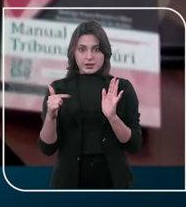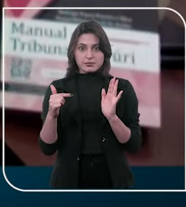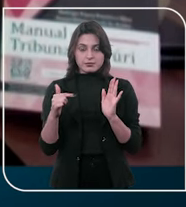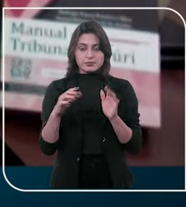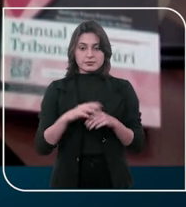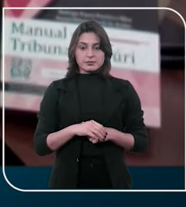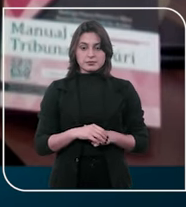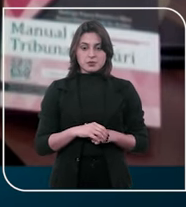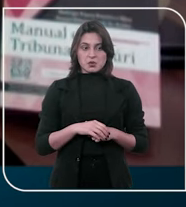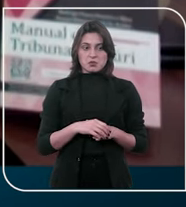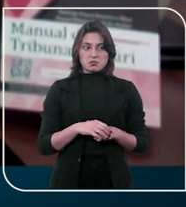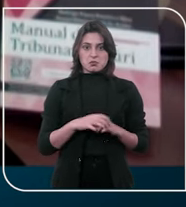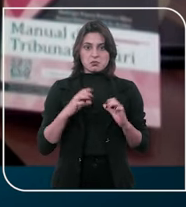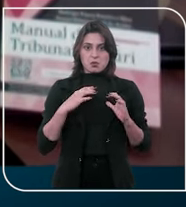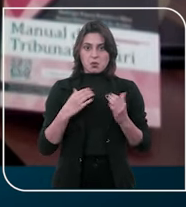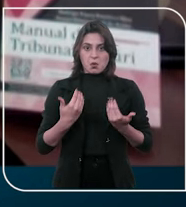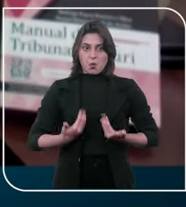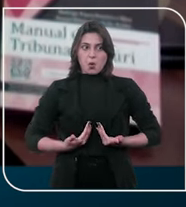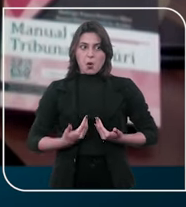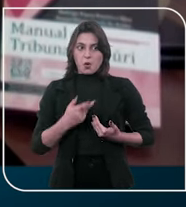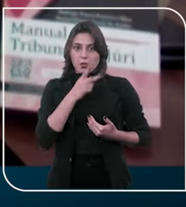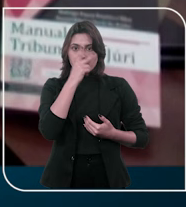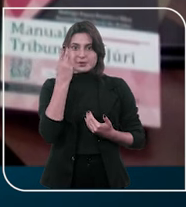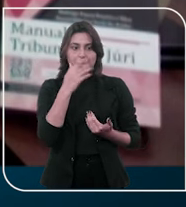ao cadáver